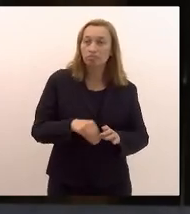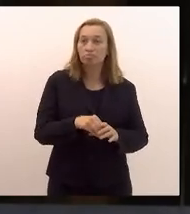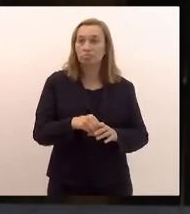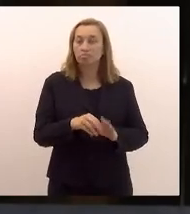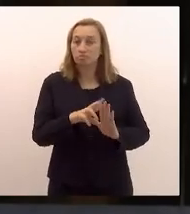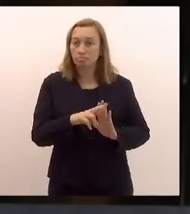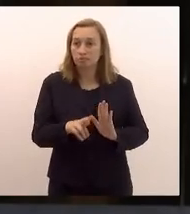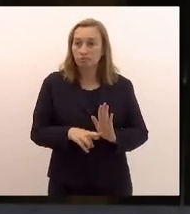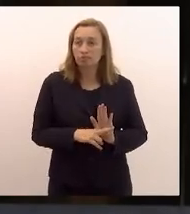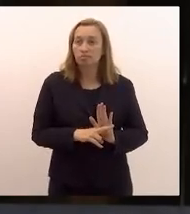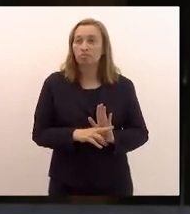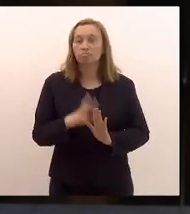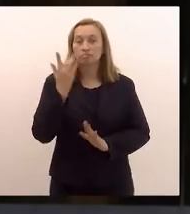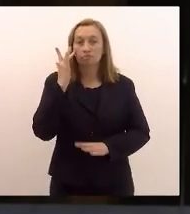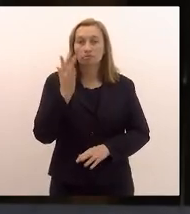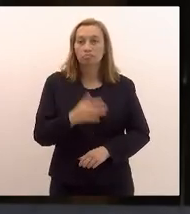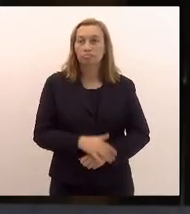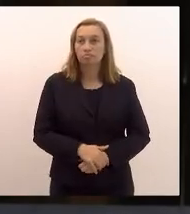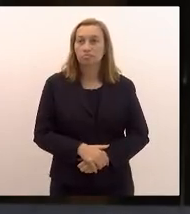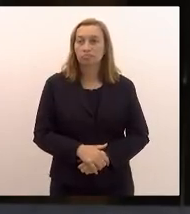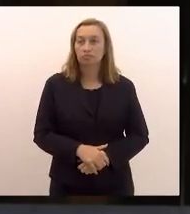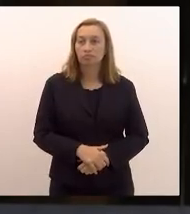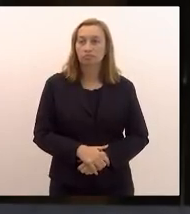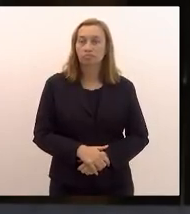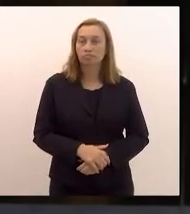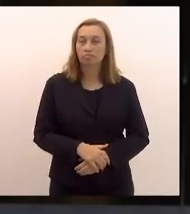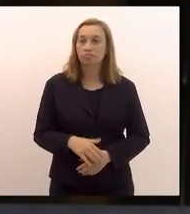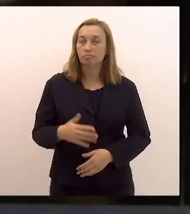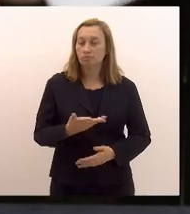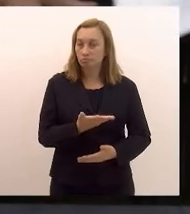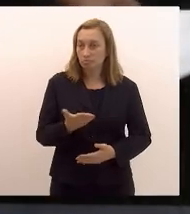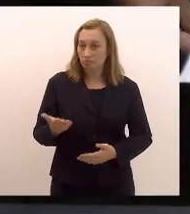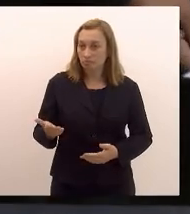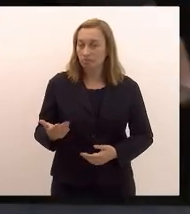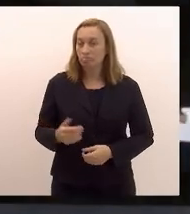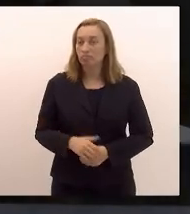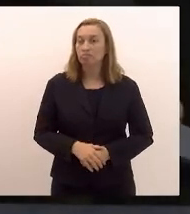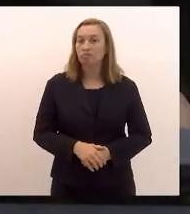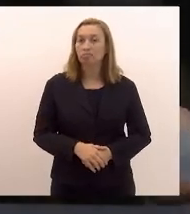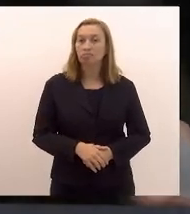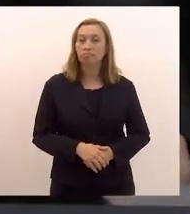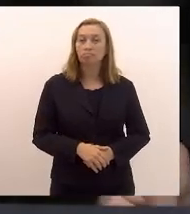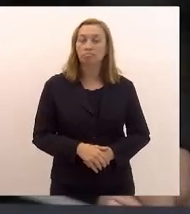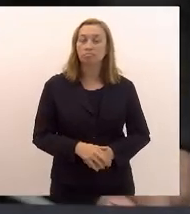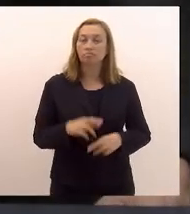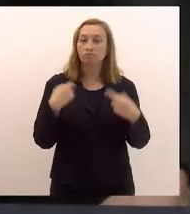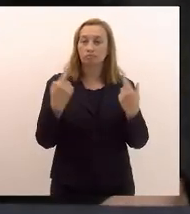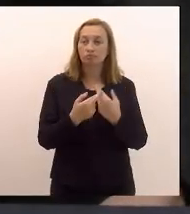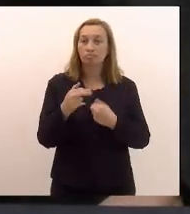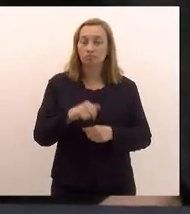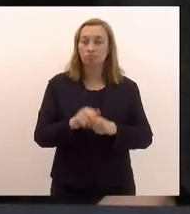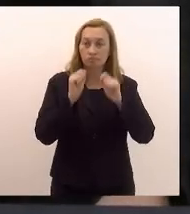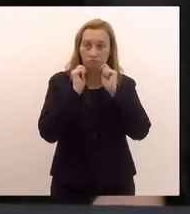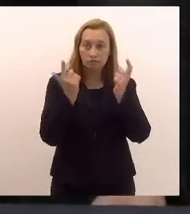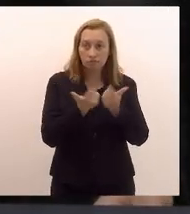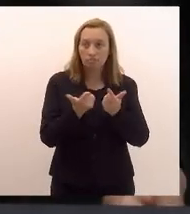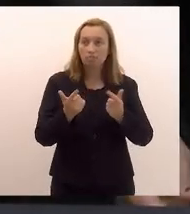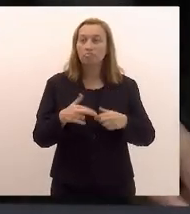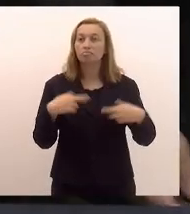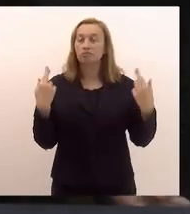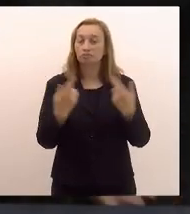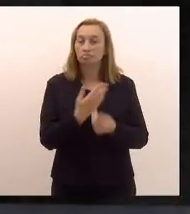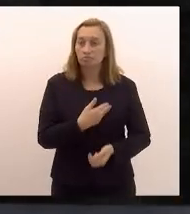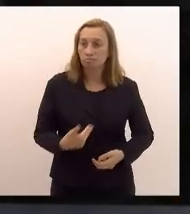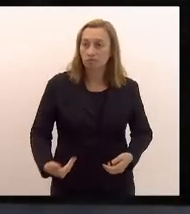regime eu acho que muitos de vocês presente aqui não tiveram várias reuniões aqui na Assembleia nas audiências